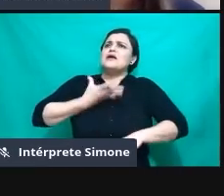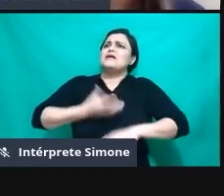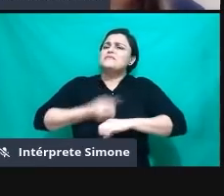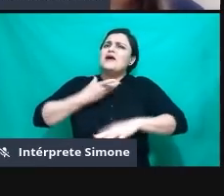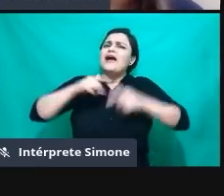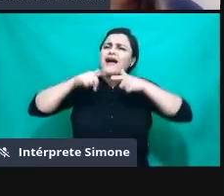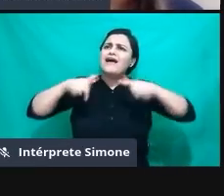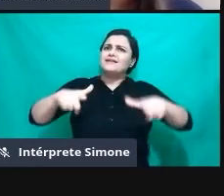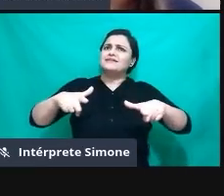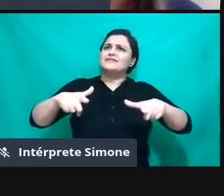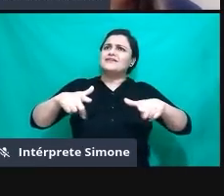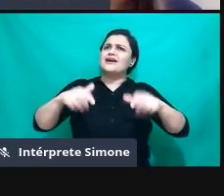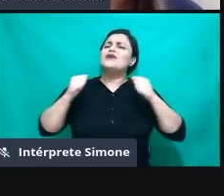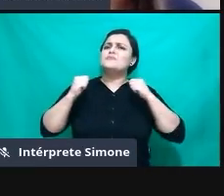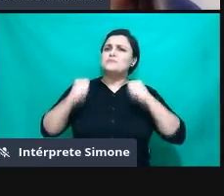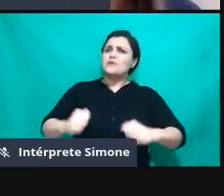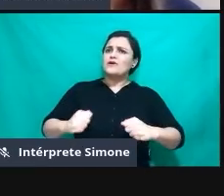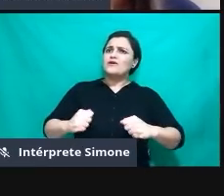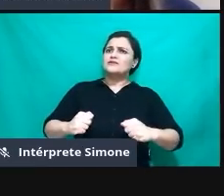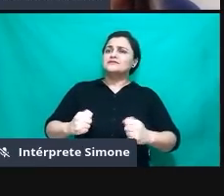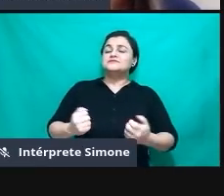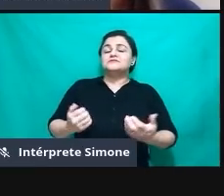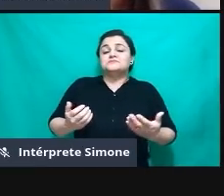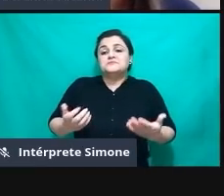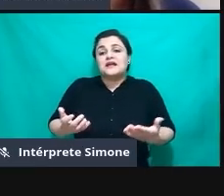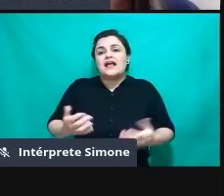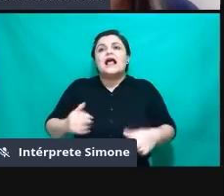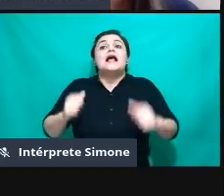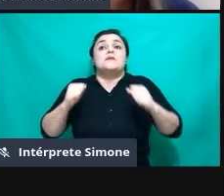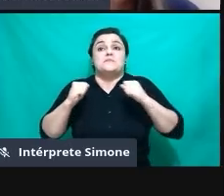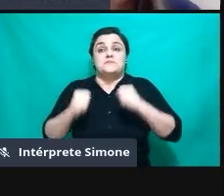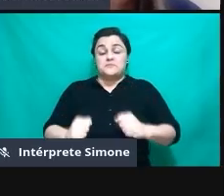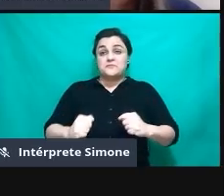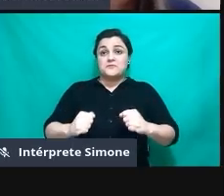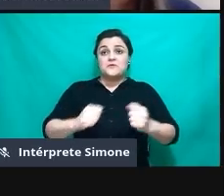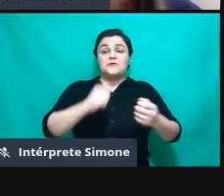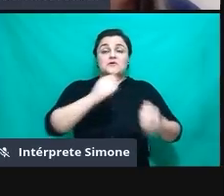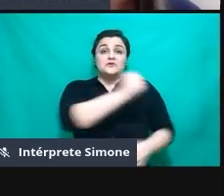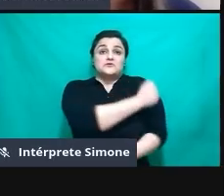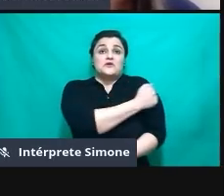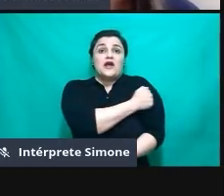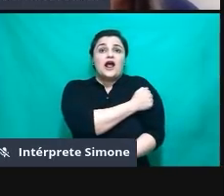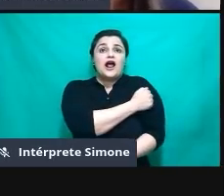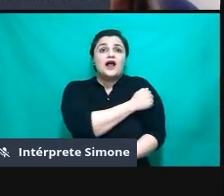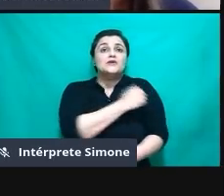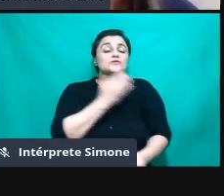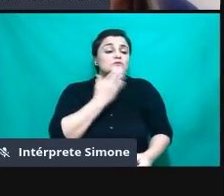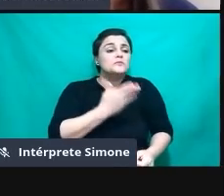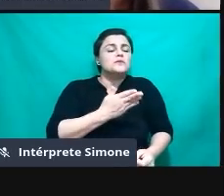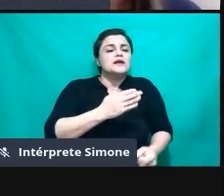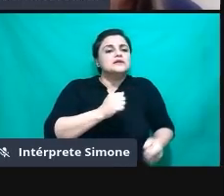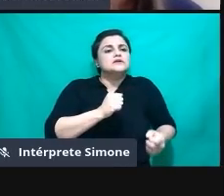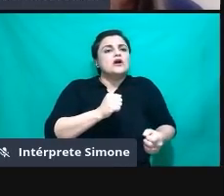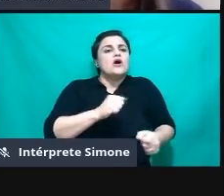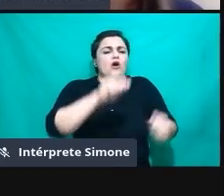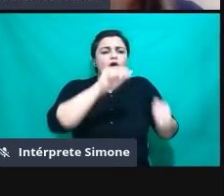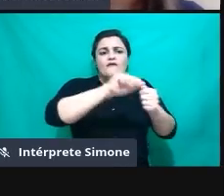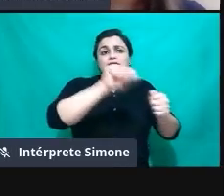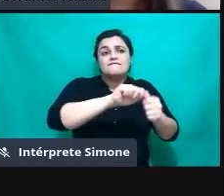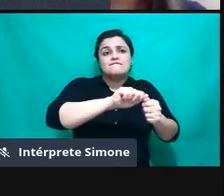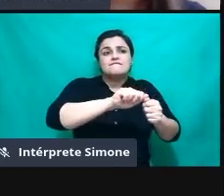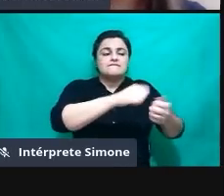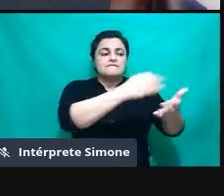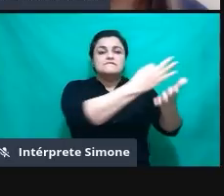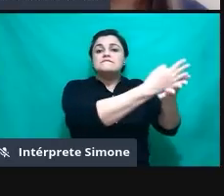ou produza um texto, né, que fale sobre os seus sentimentos, e